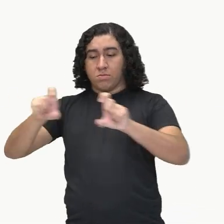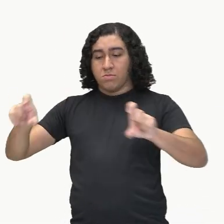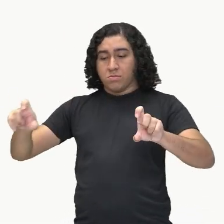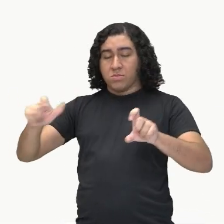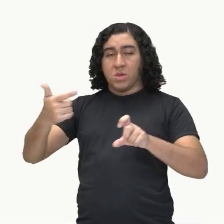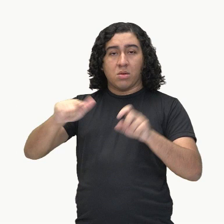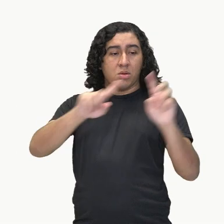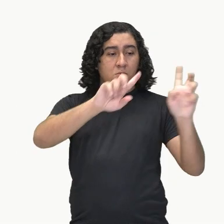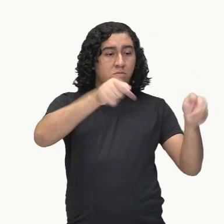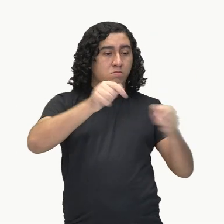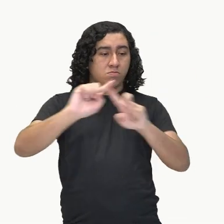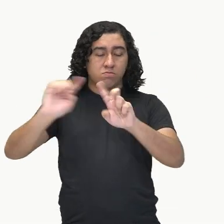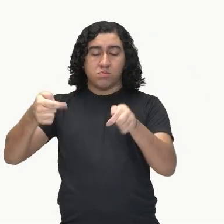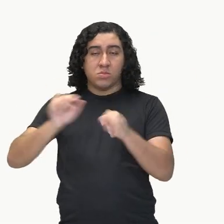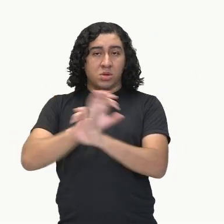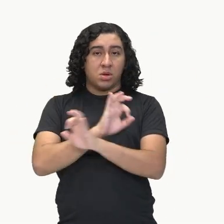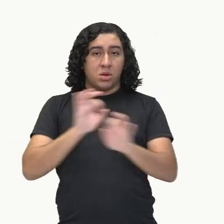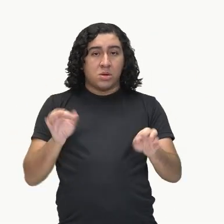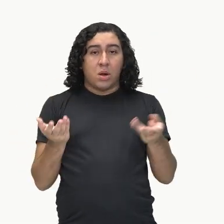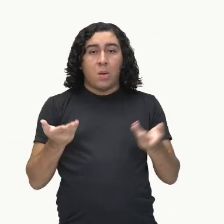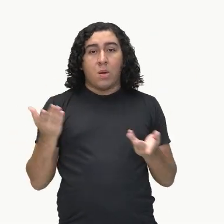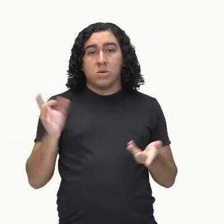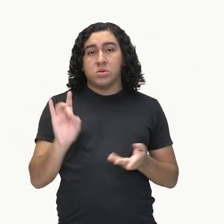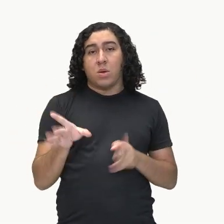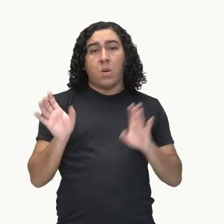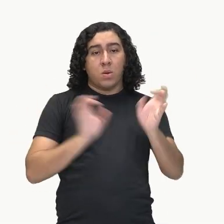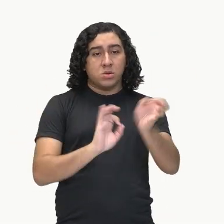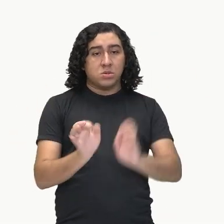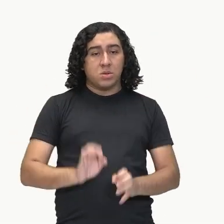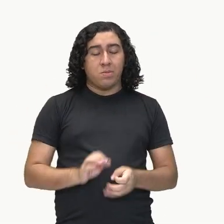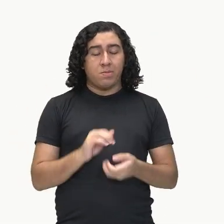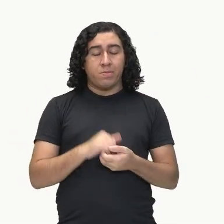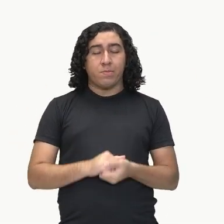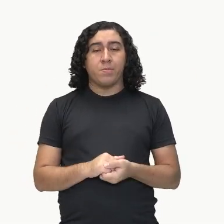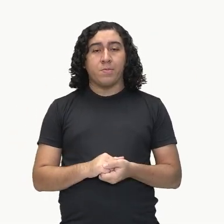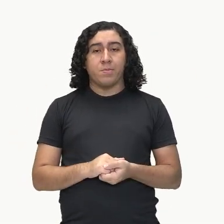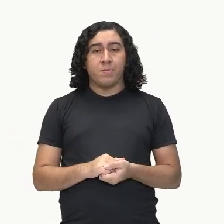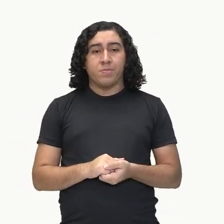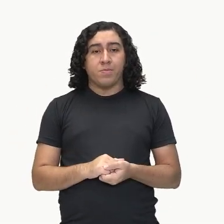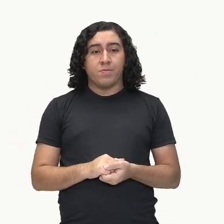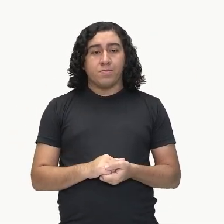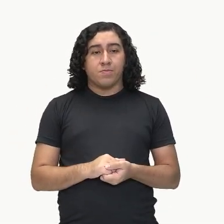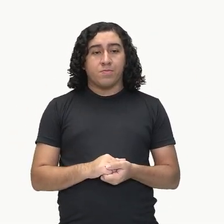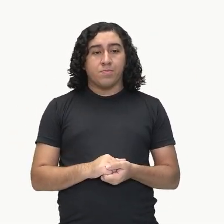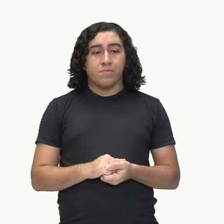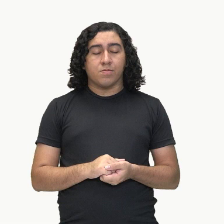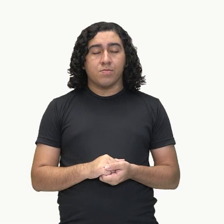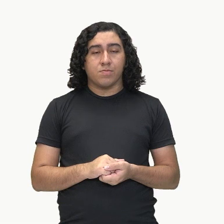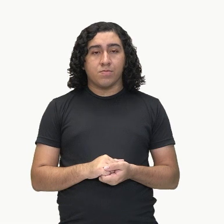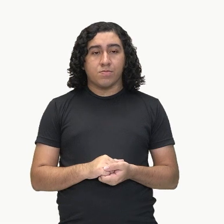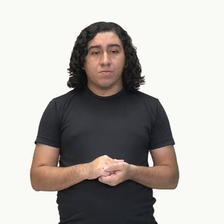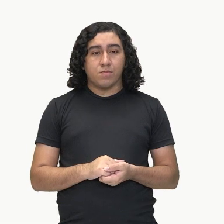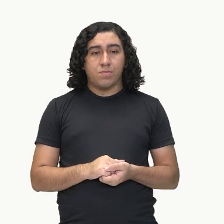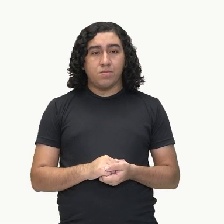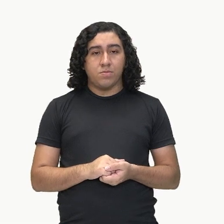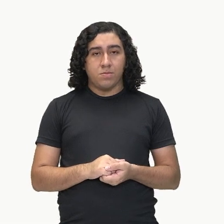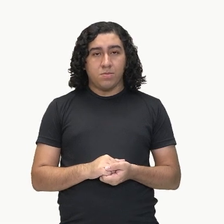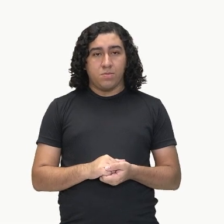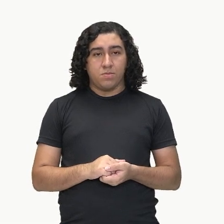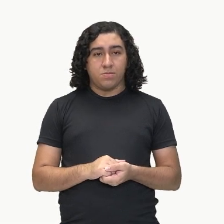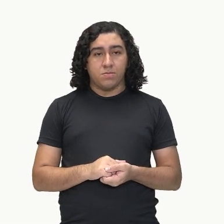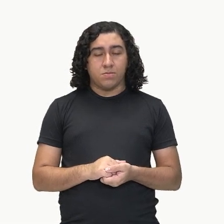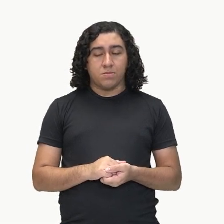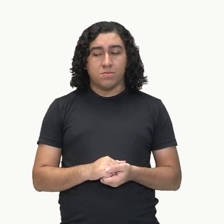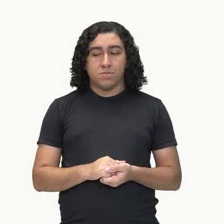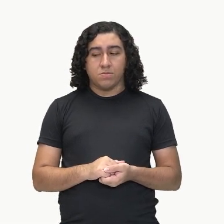Sem o parêntese. Agora, nós vamos organizar. Organizando para fazer a adição, nós